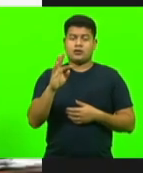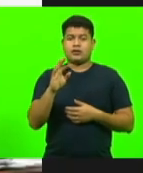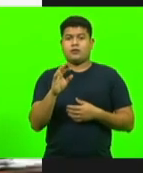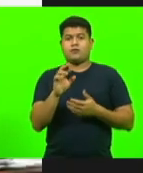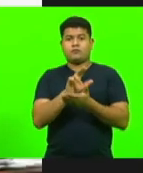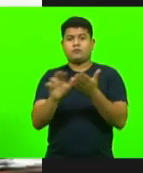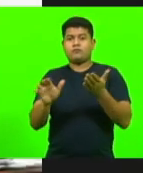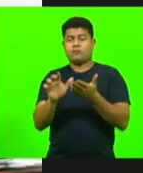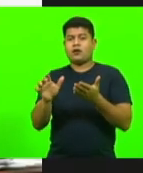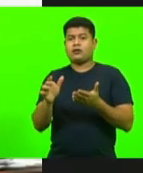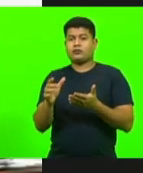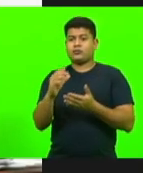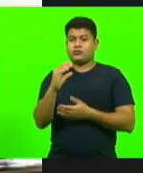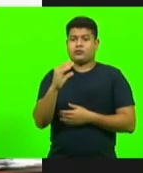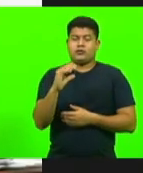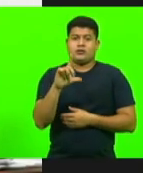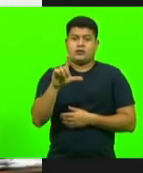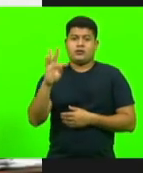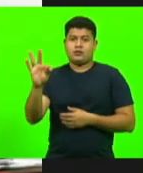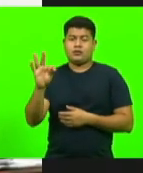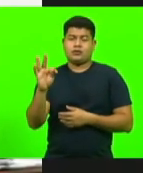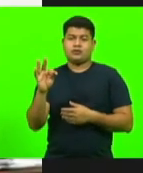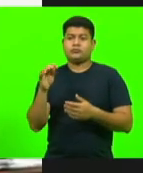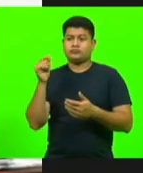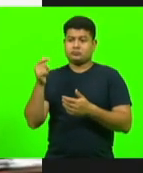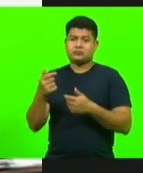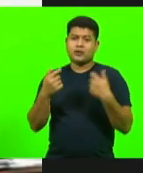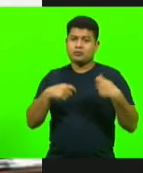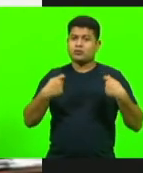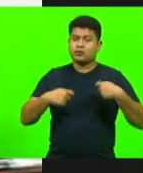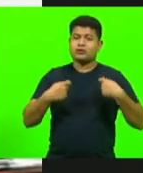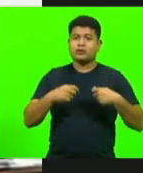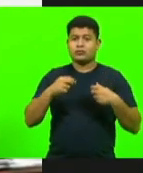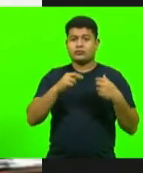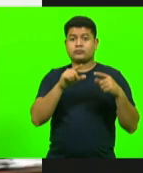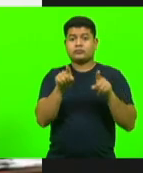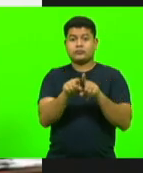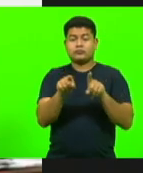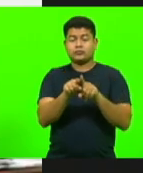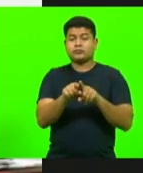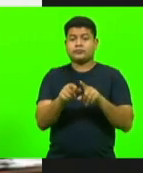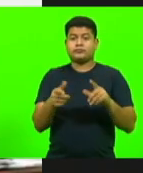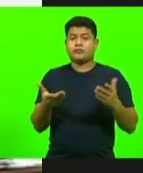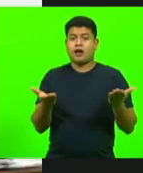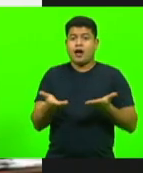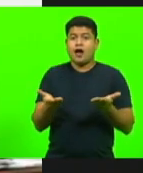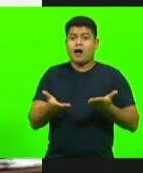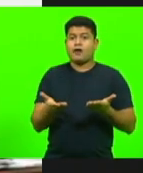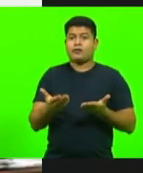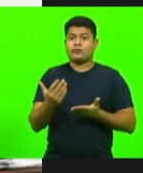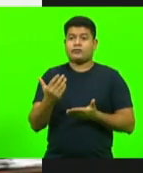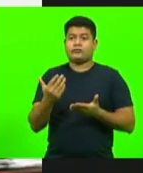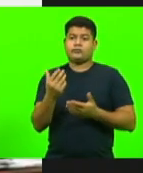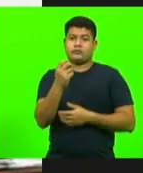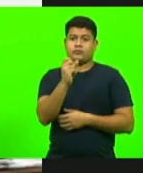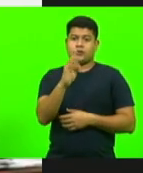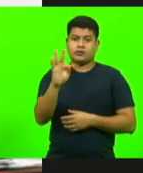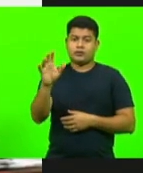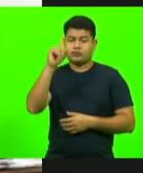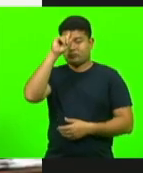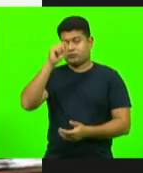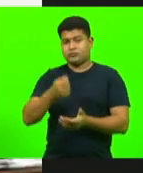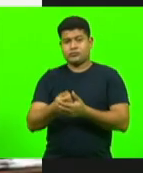trabalhadores vinculados a prestadora especializadas A partir dessa decisão do STF o estado cinzenta então além da terceirização